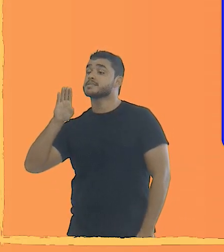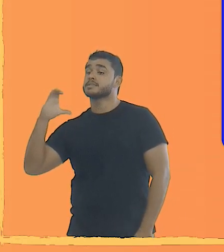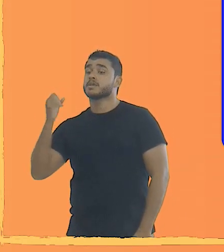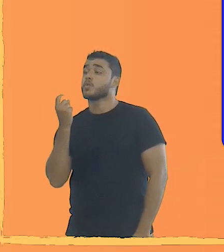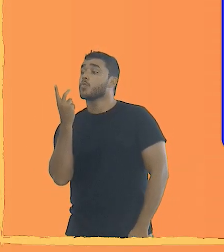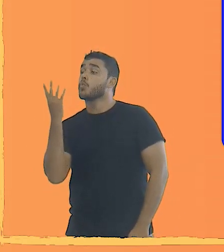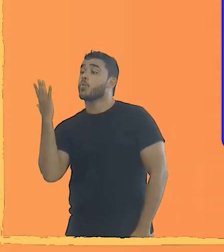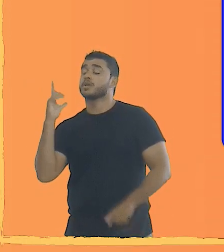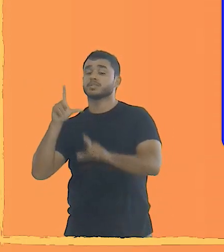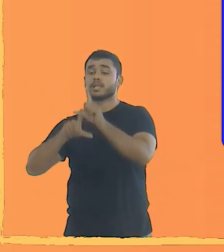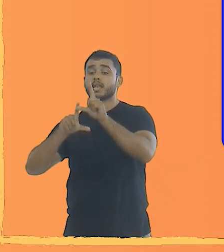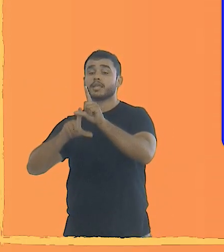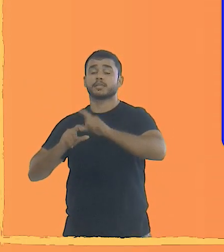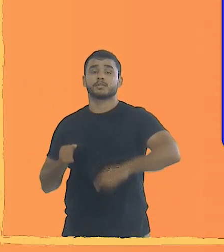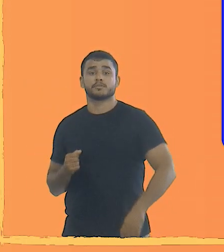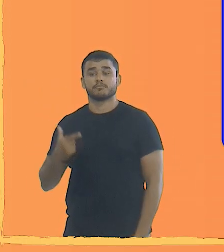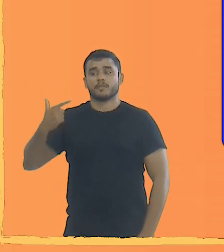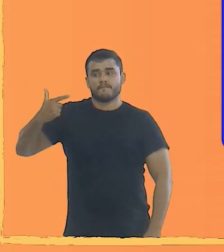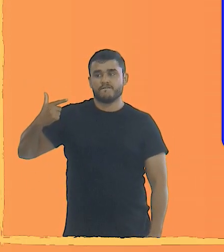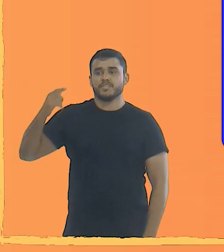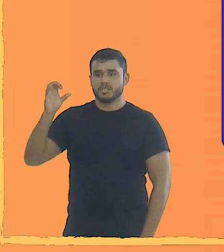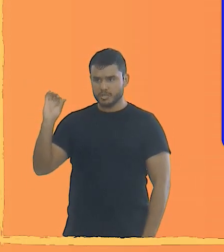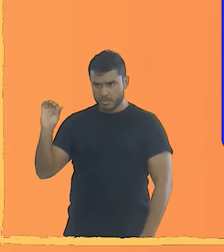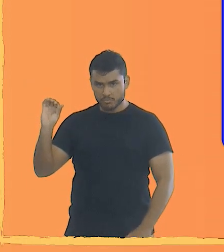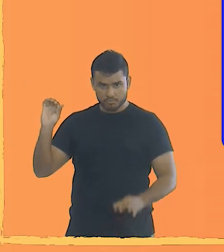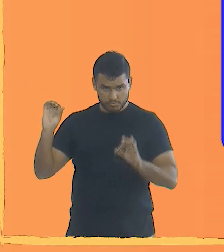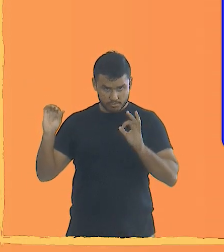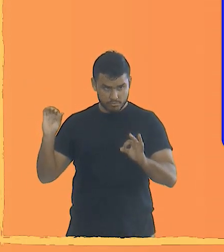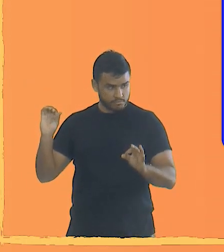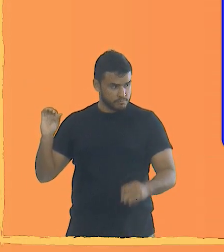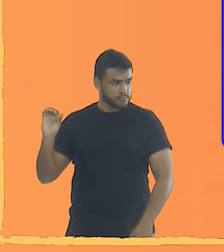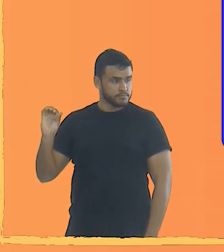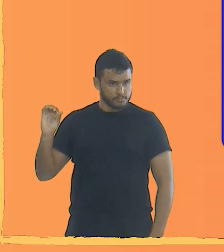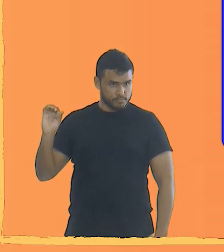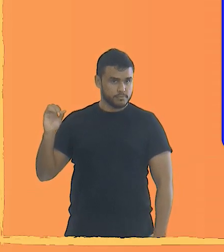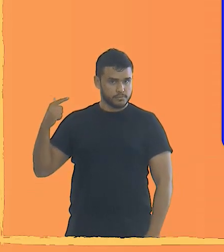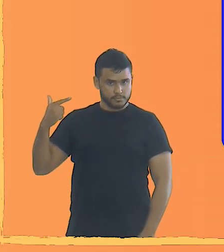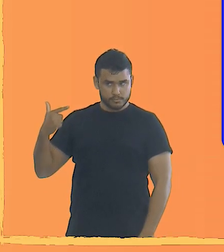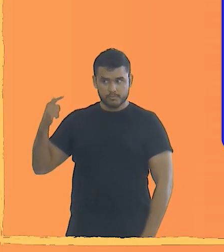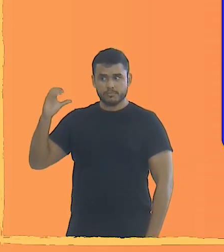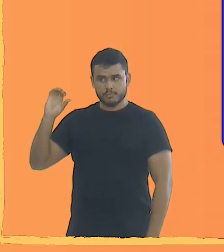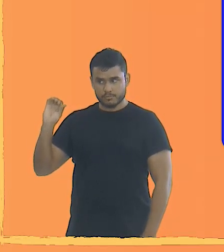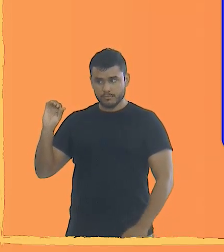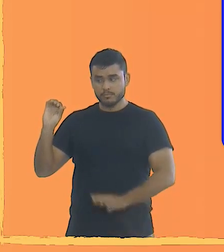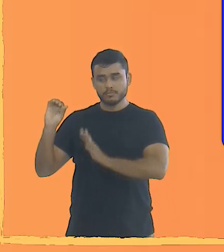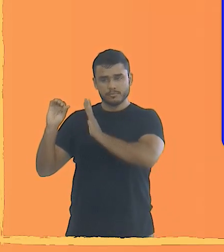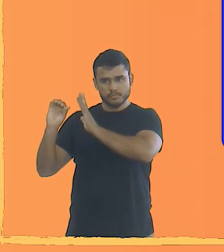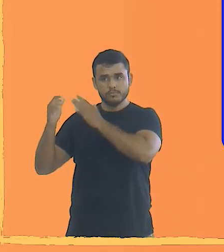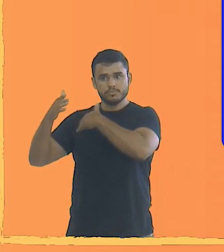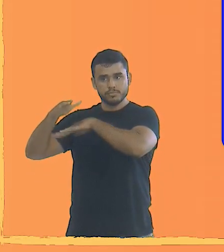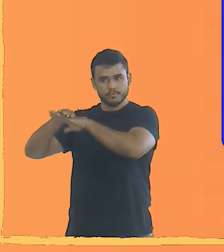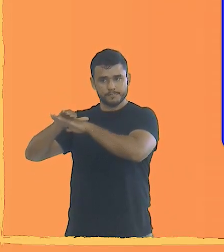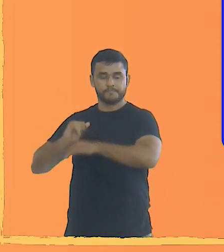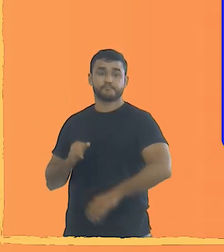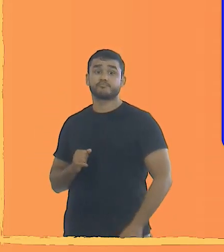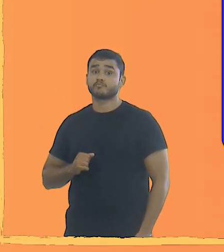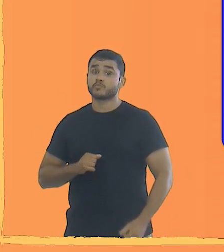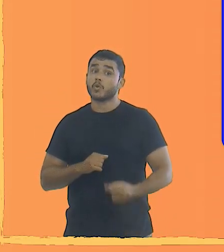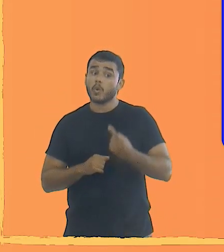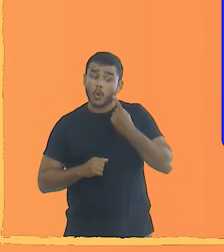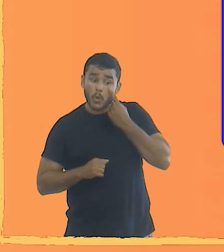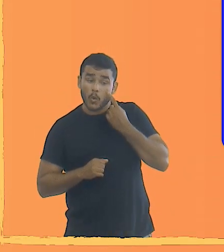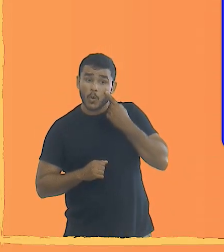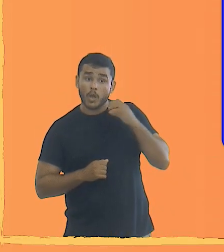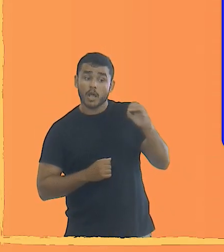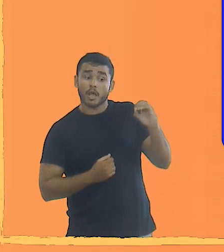que a questão disse aí? 26. Então são 26 possibilidades de letras. Agora vejam só.